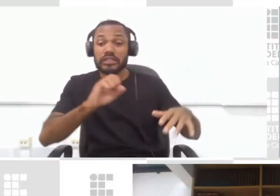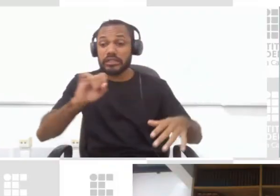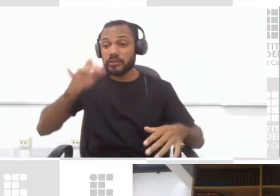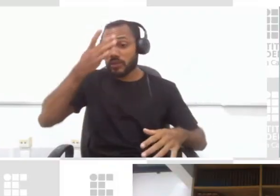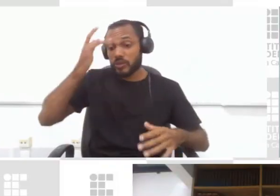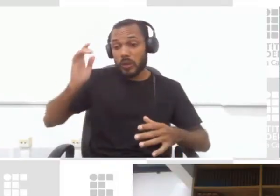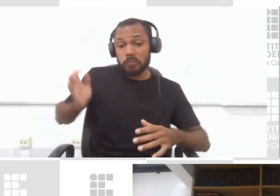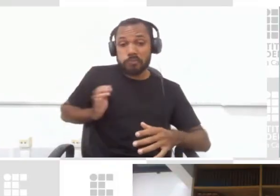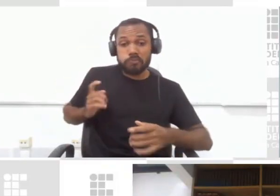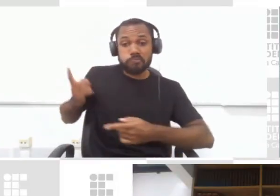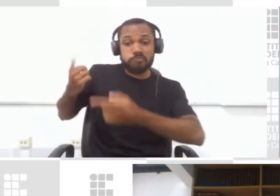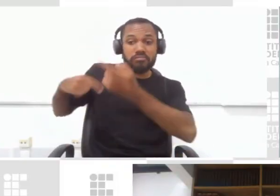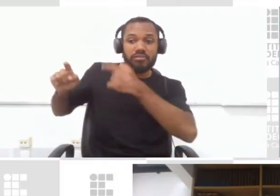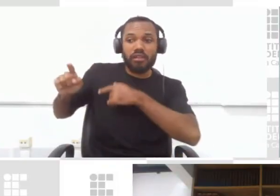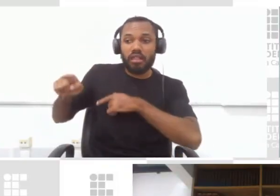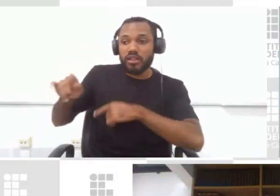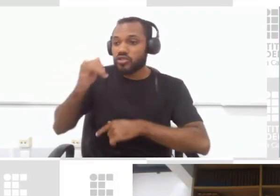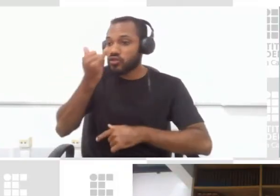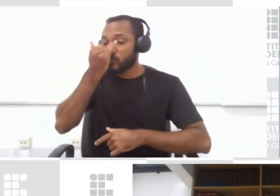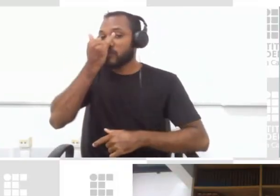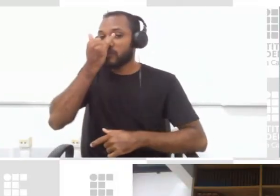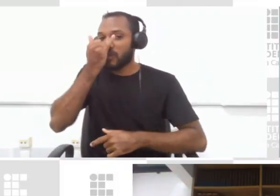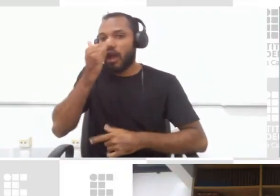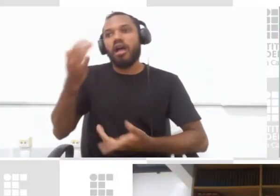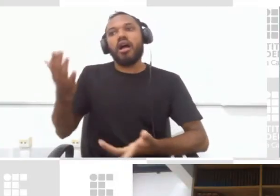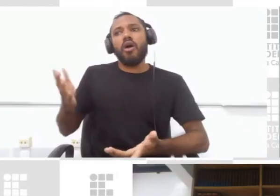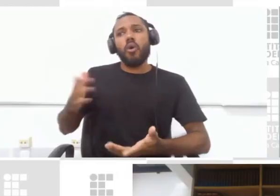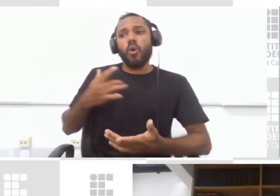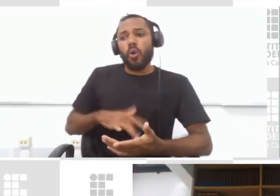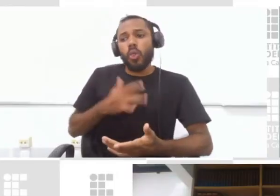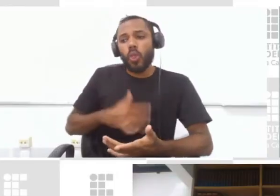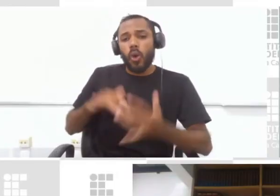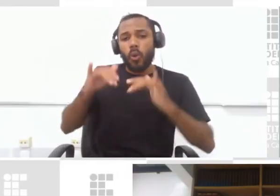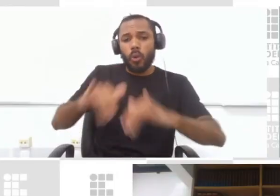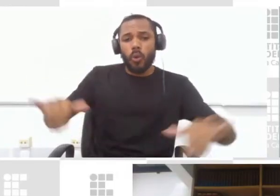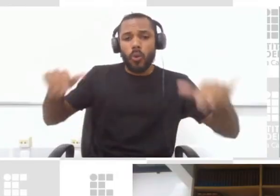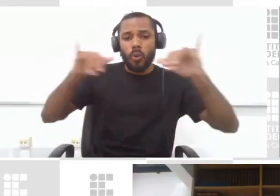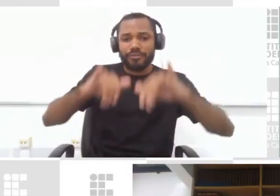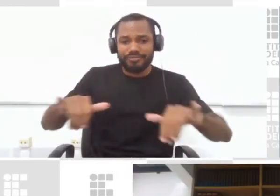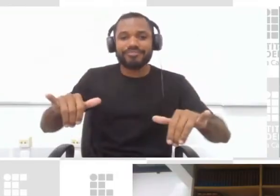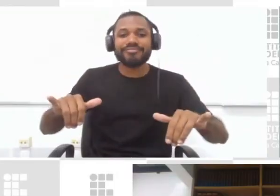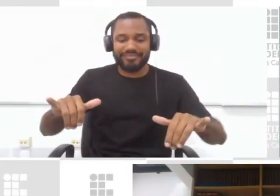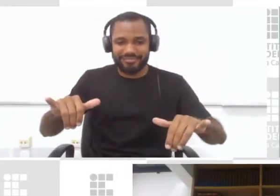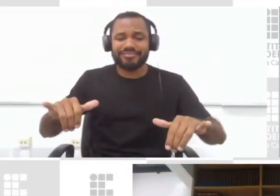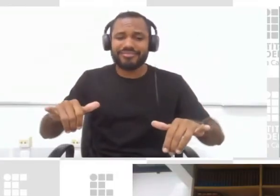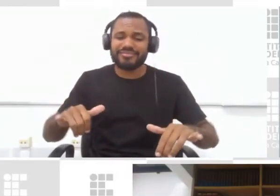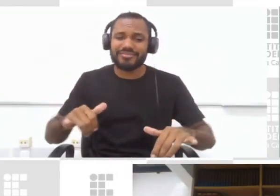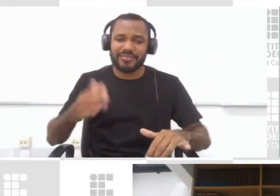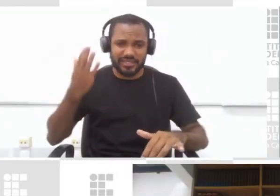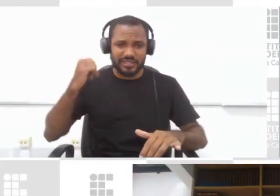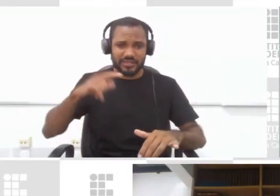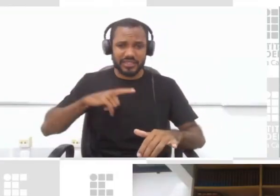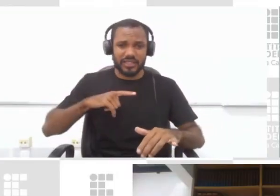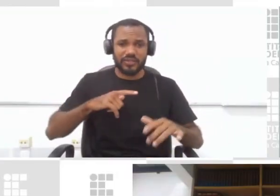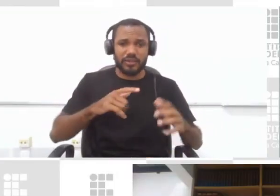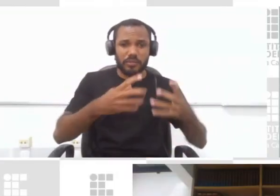mortes, e na região também de Espírito Santo, nós vemos claramente isso, né? Ou seja, 25 pessoas morreram agora,